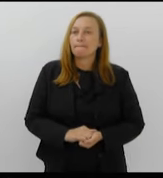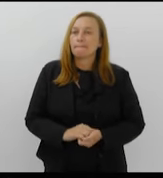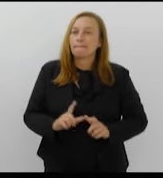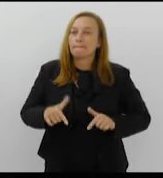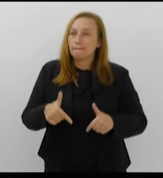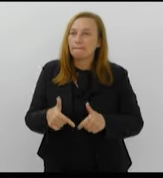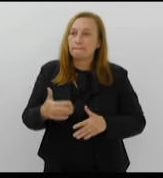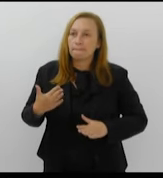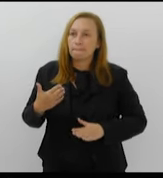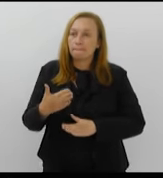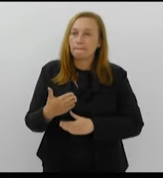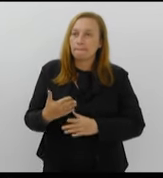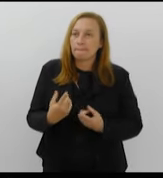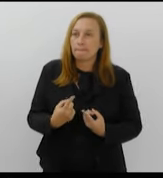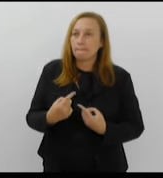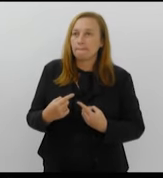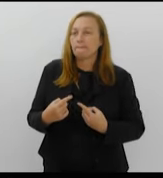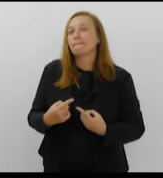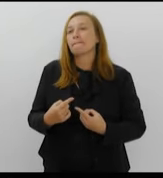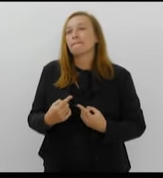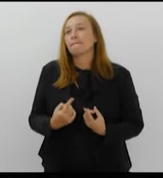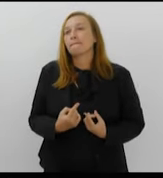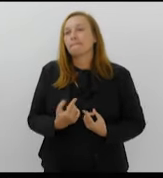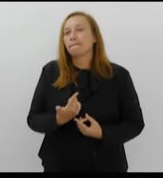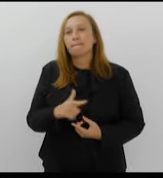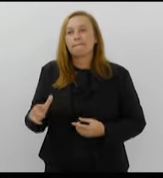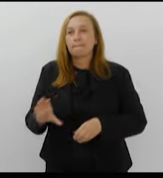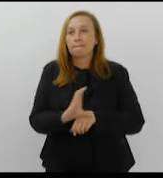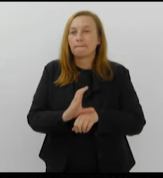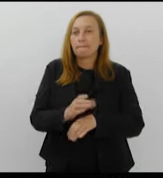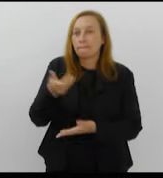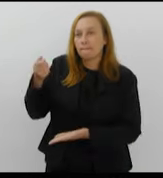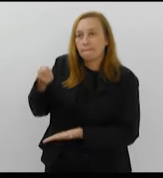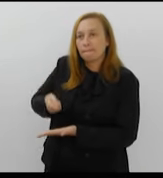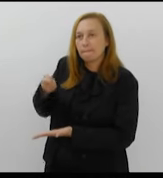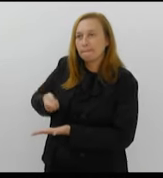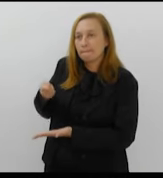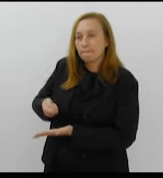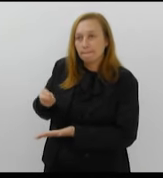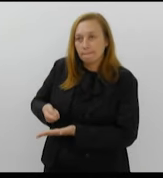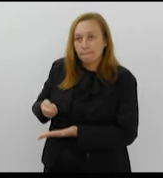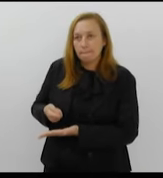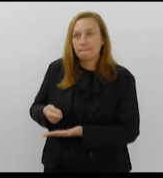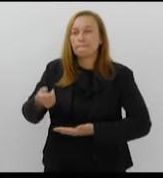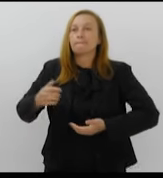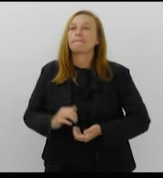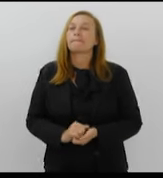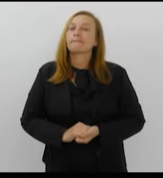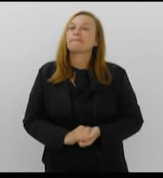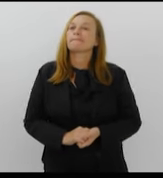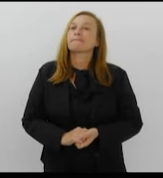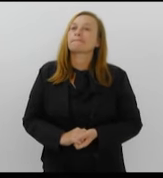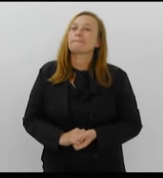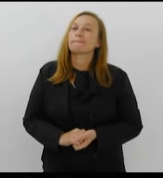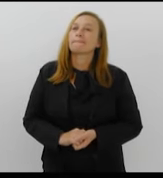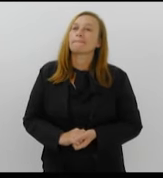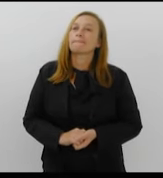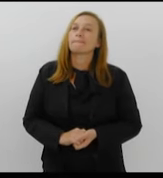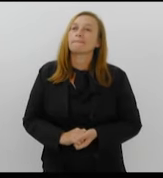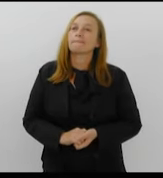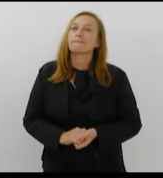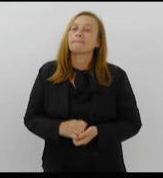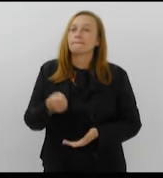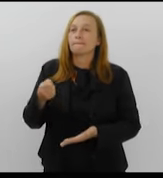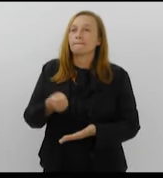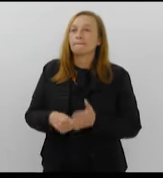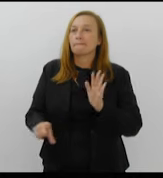de inconstitucionalidade, são exigidos sua execução conforme a citada